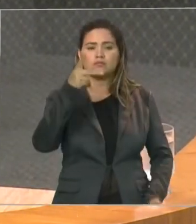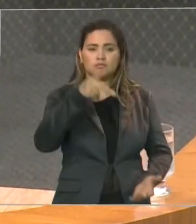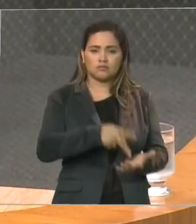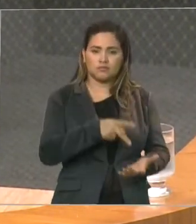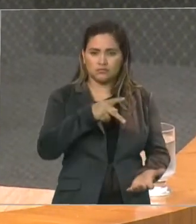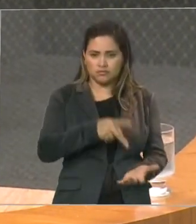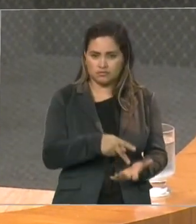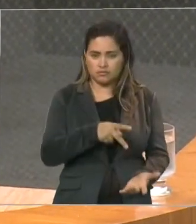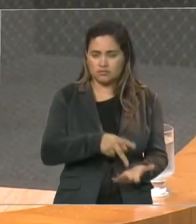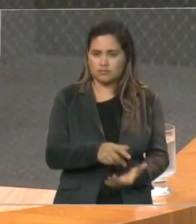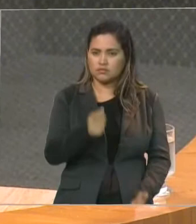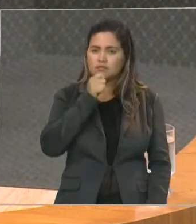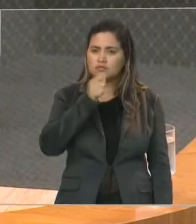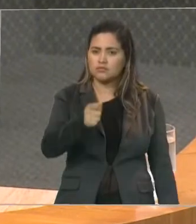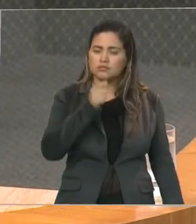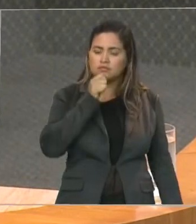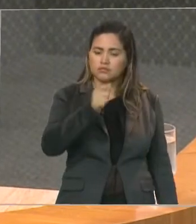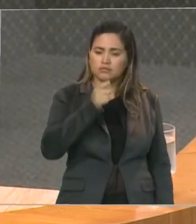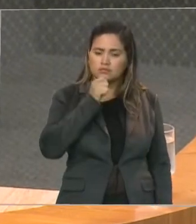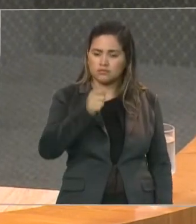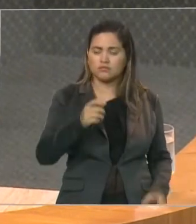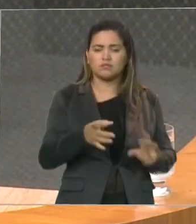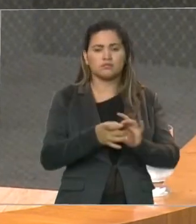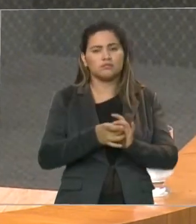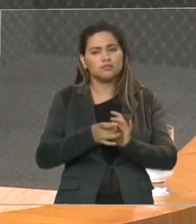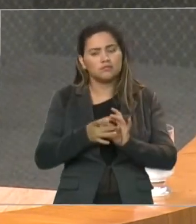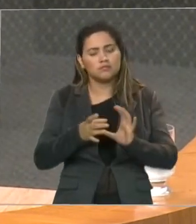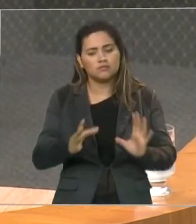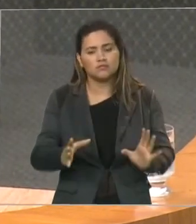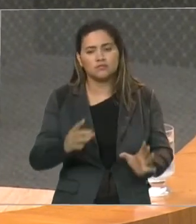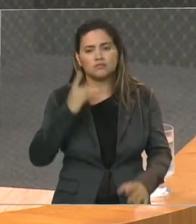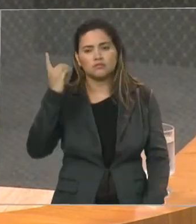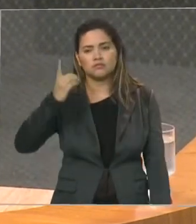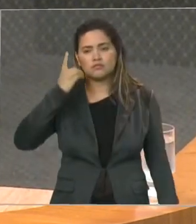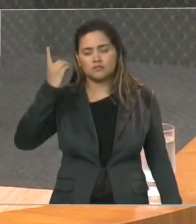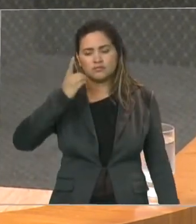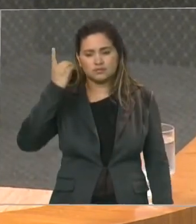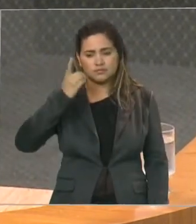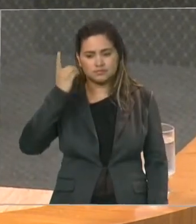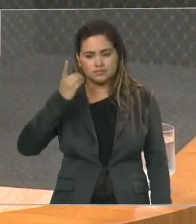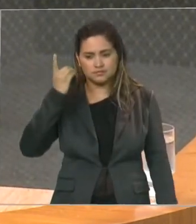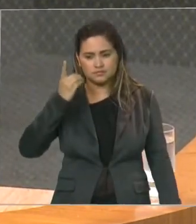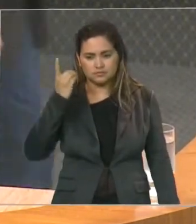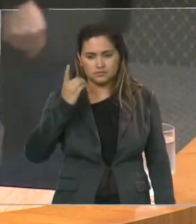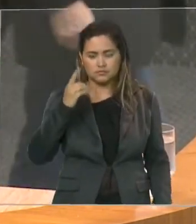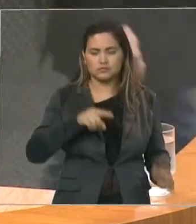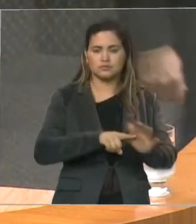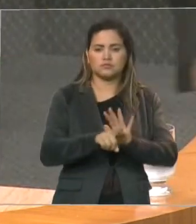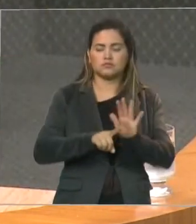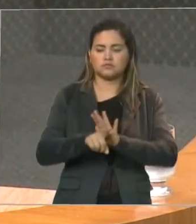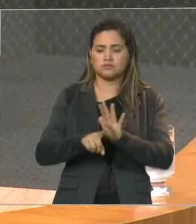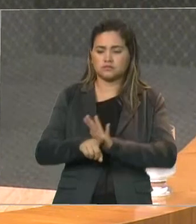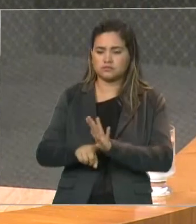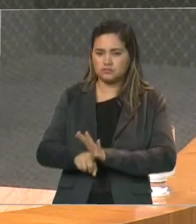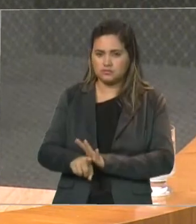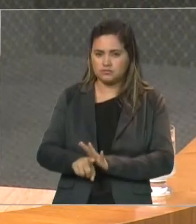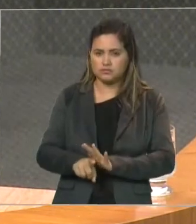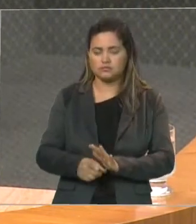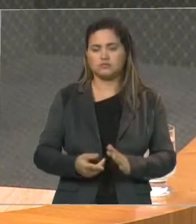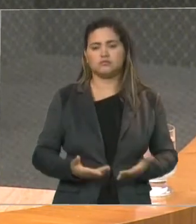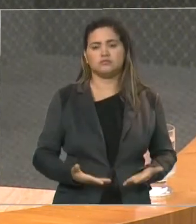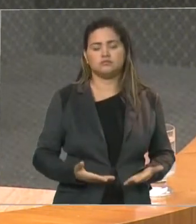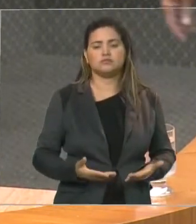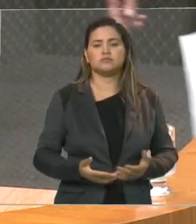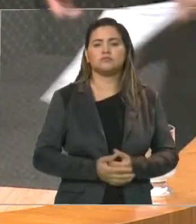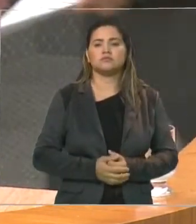cobertura da imprensa, com a participação livre de parlamentares aqui para poder questioná-los sobre o assunto, e aí sim, eles